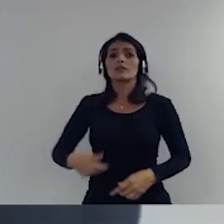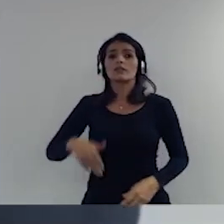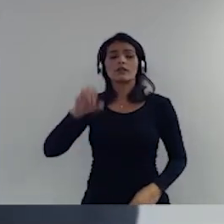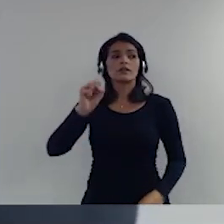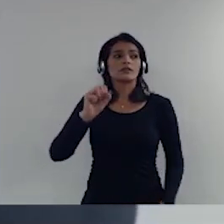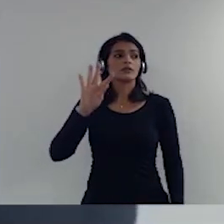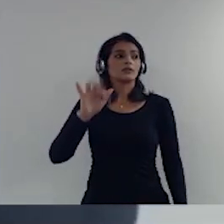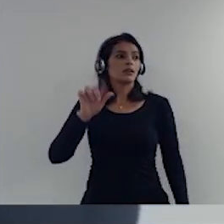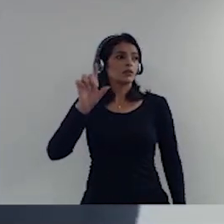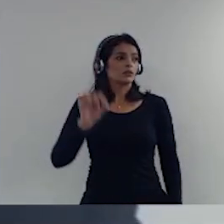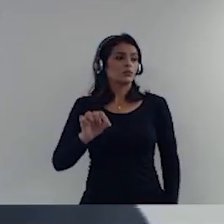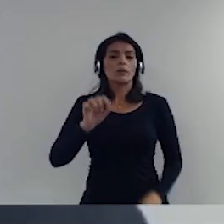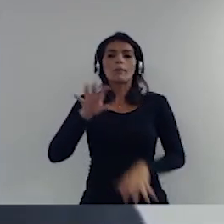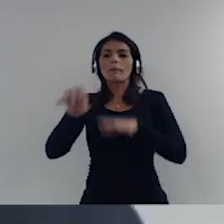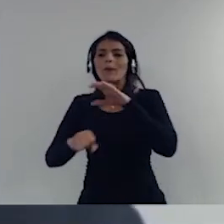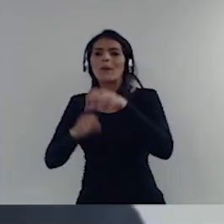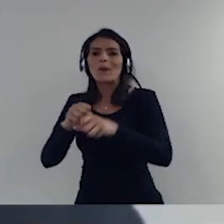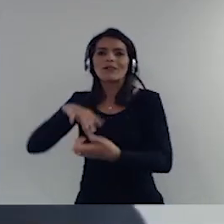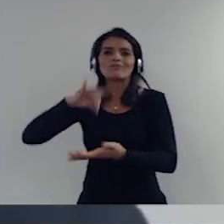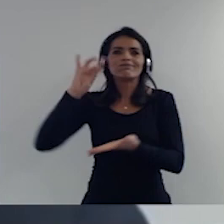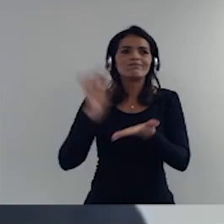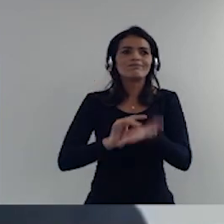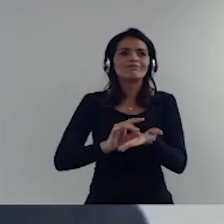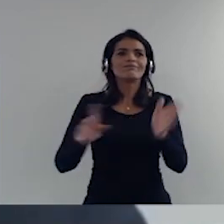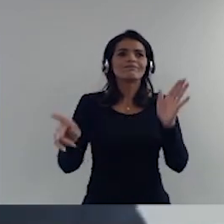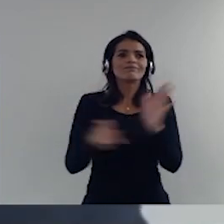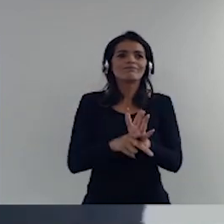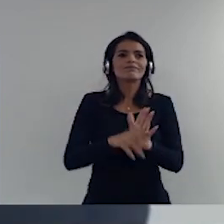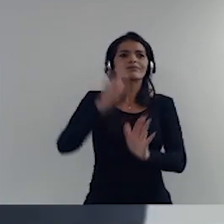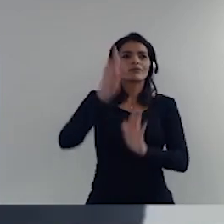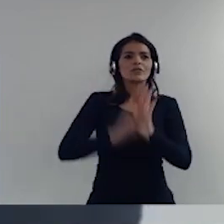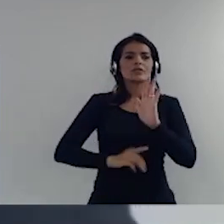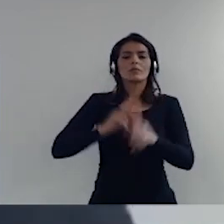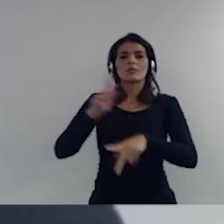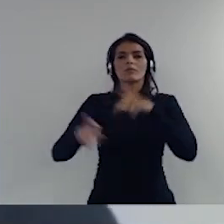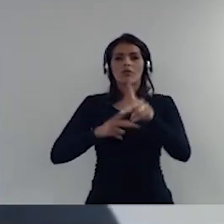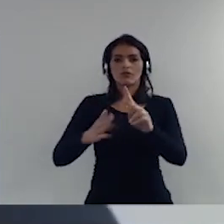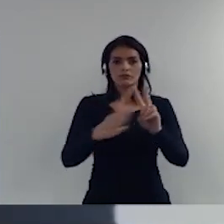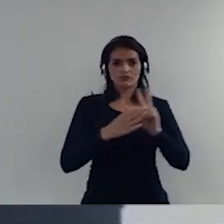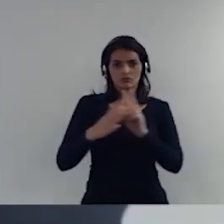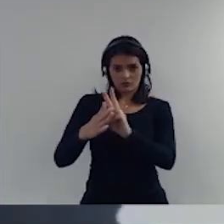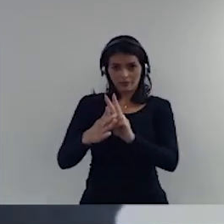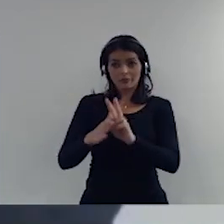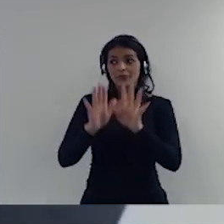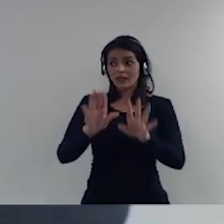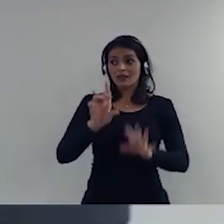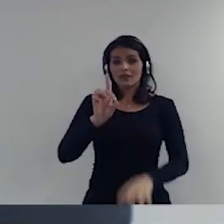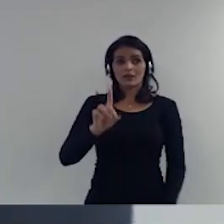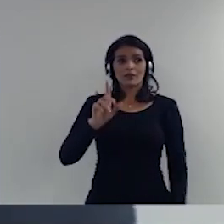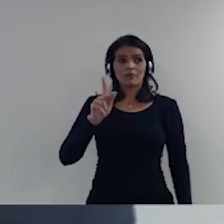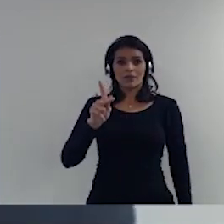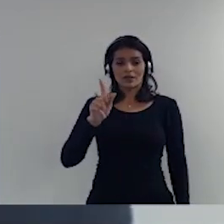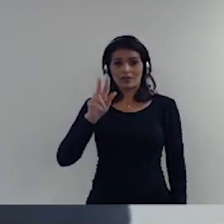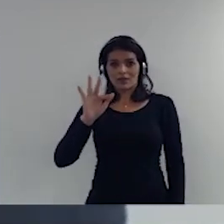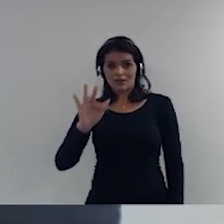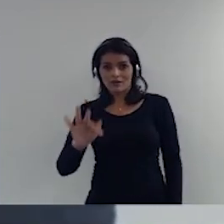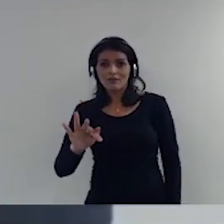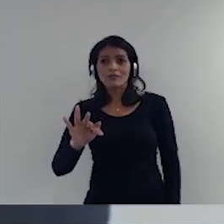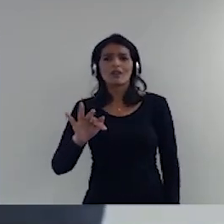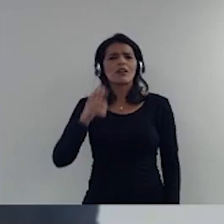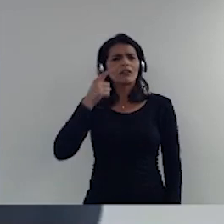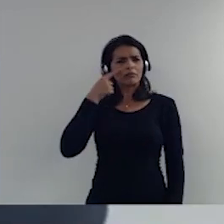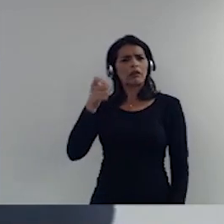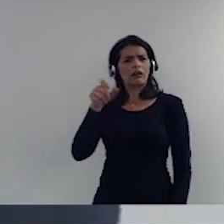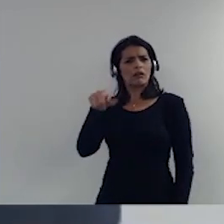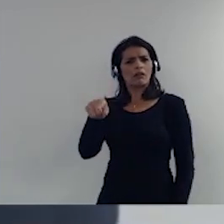brasileiro buscando uma efetividade ao direito desses povos indígenas. E aí a DPF, eu acho que foi muito interessante, e a